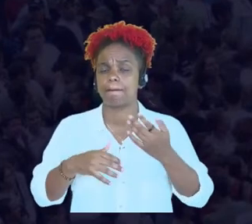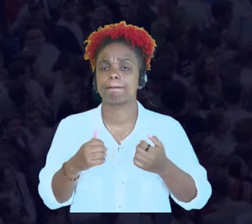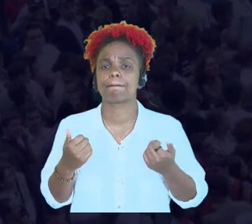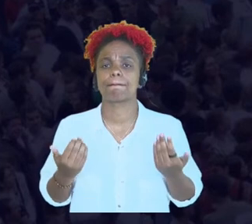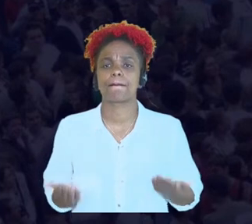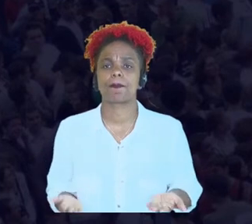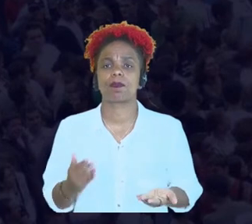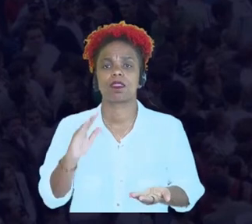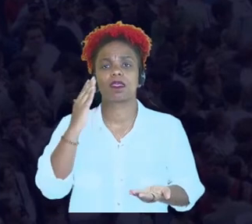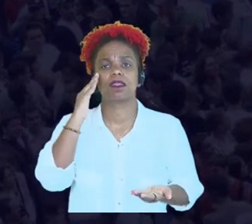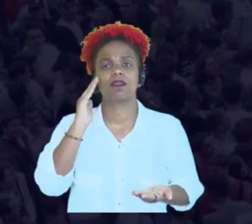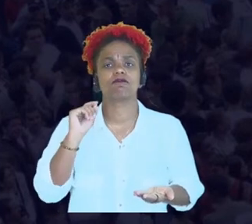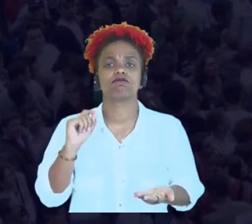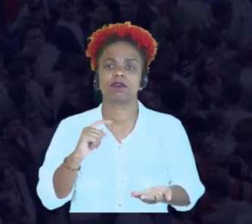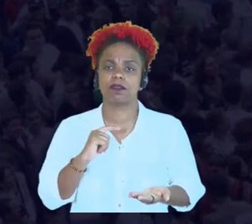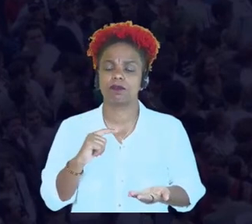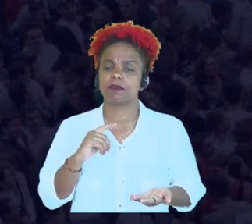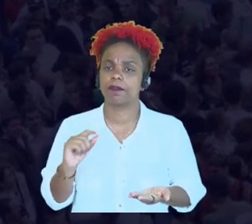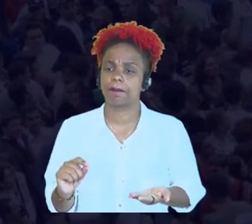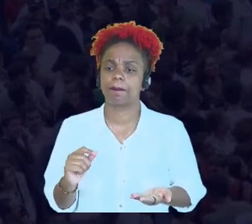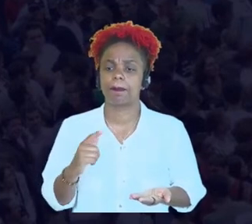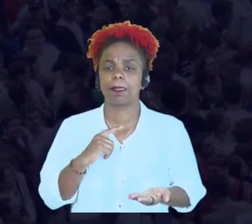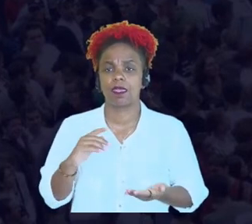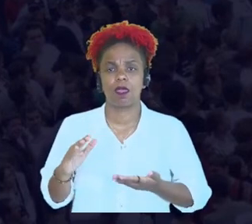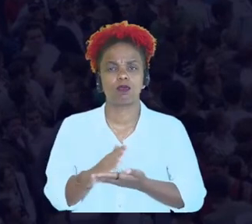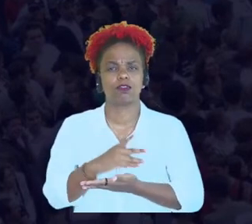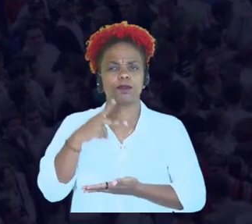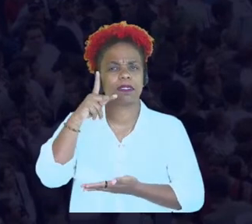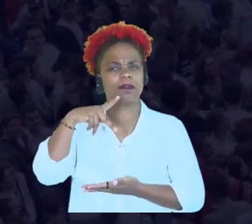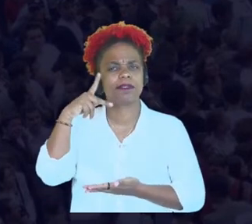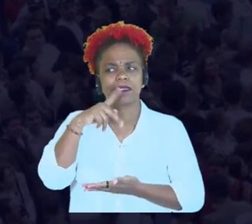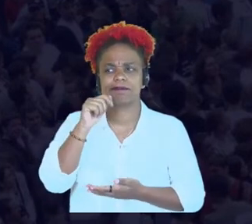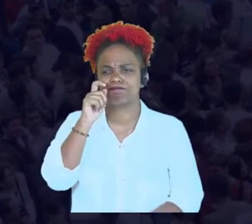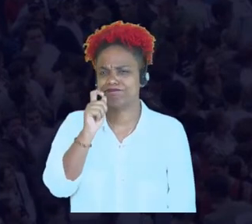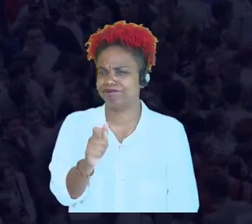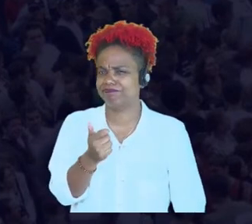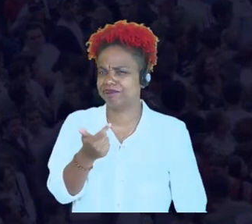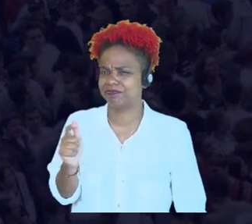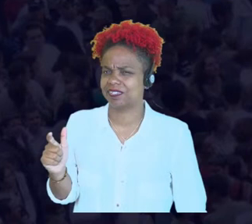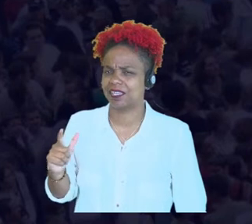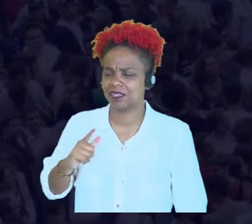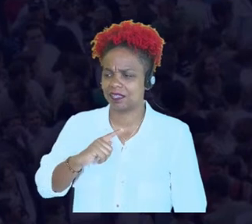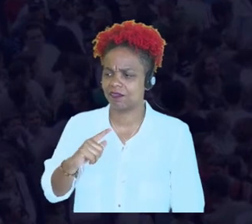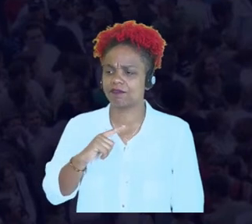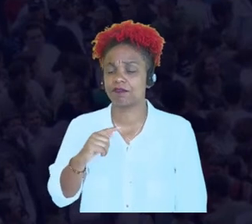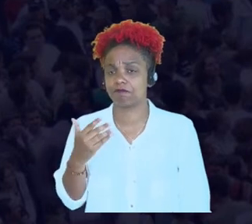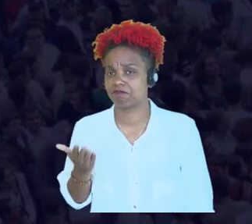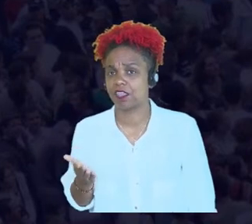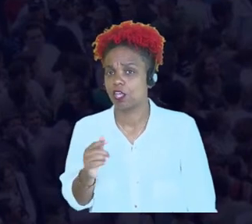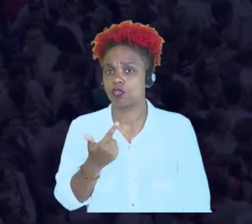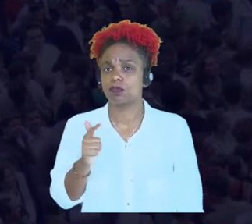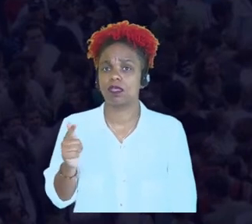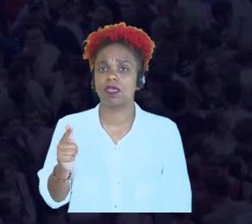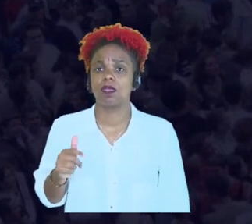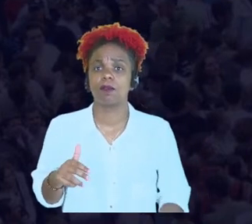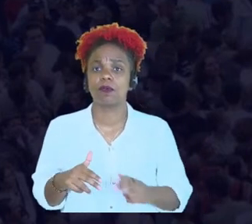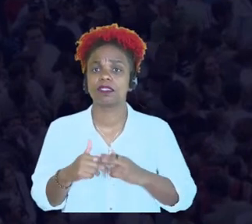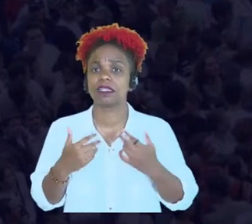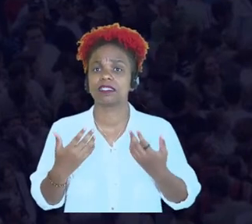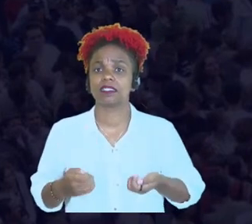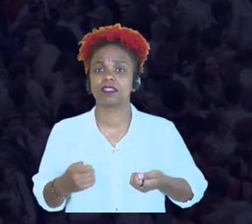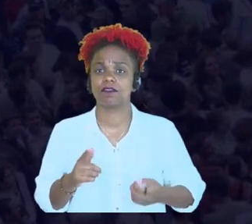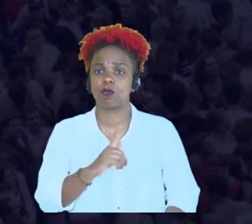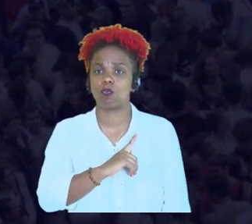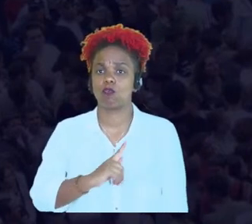eu entendo que boa parte desses parlamentares não tem interesse em estar na oposição assumindo que há um